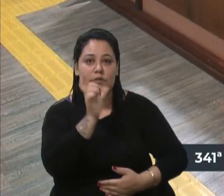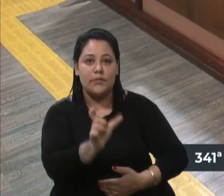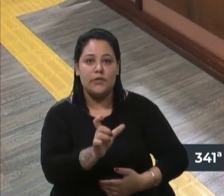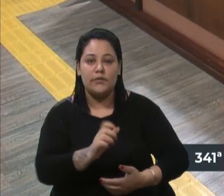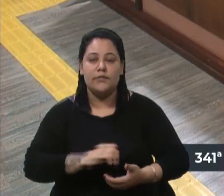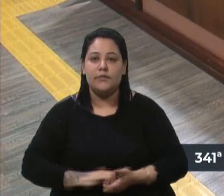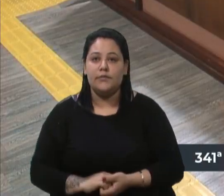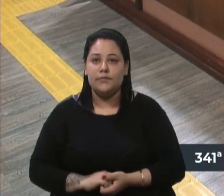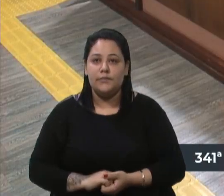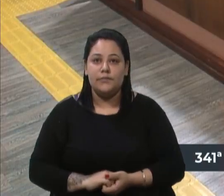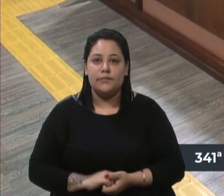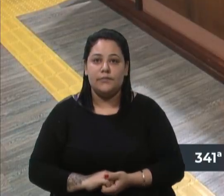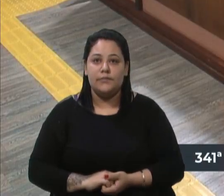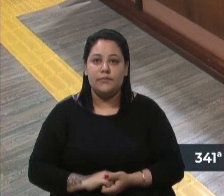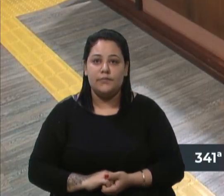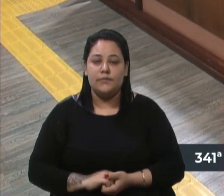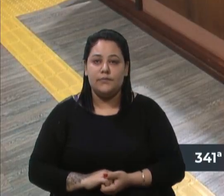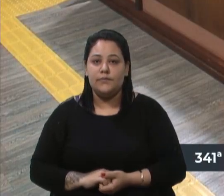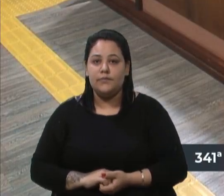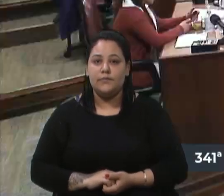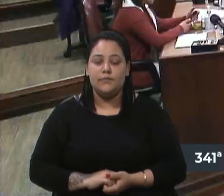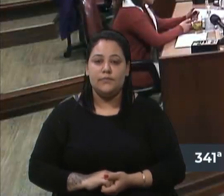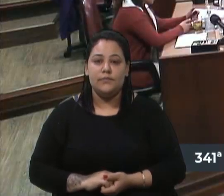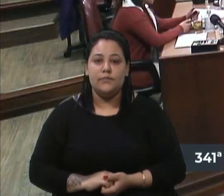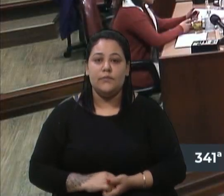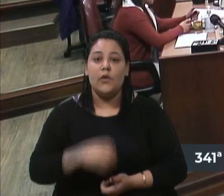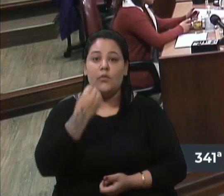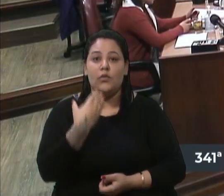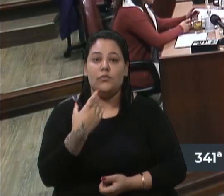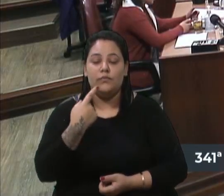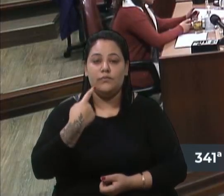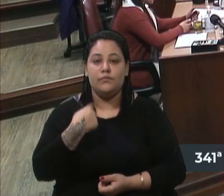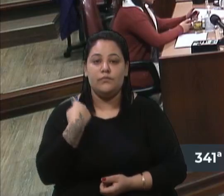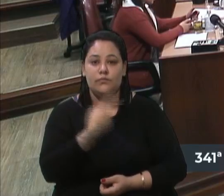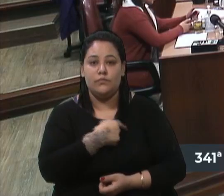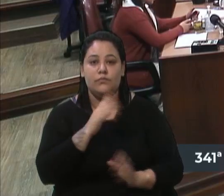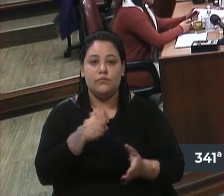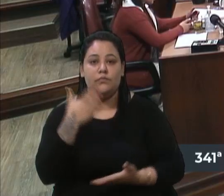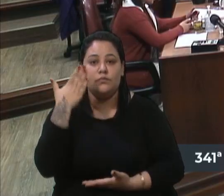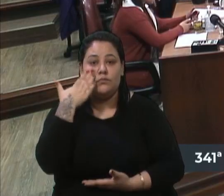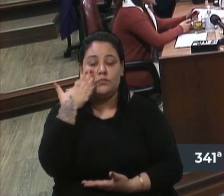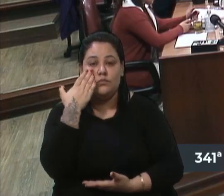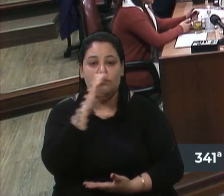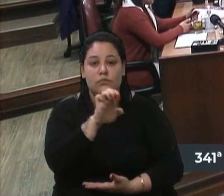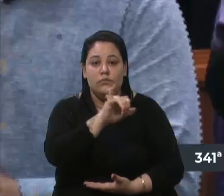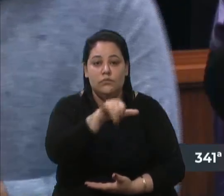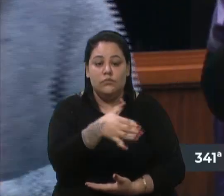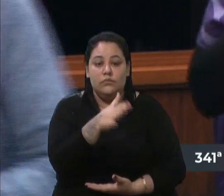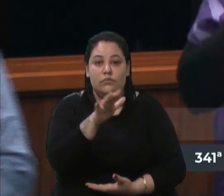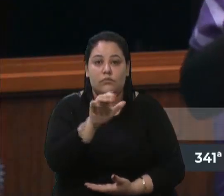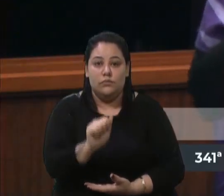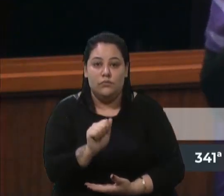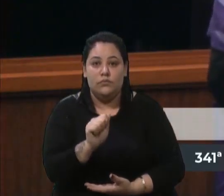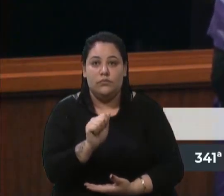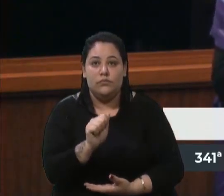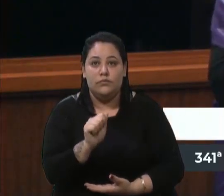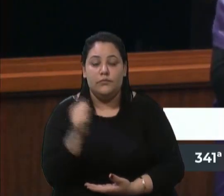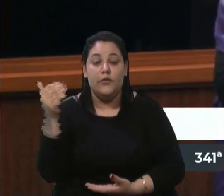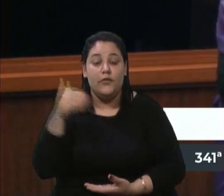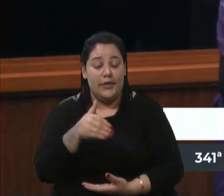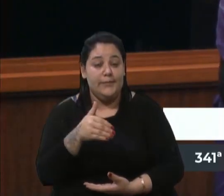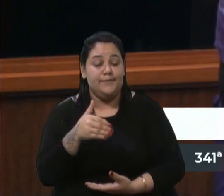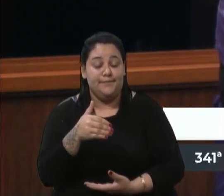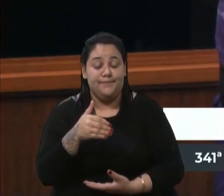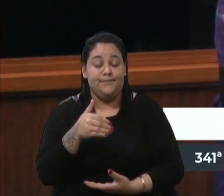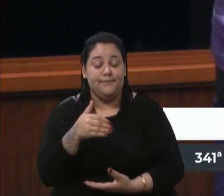palavra a Rose Frigieri. Bom, nós sabemos que a EJA, né, a modalidade EJA, vem de alguns